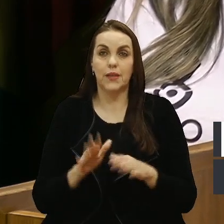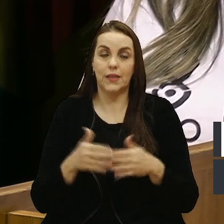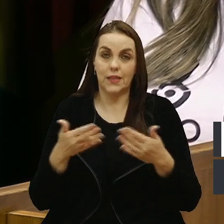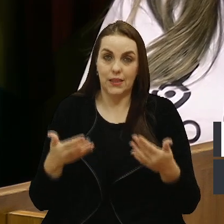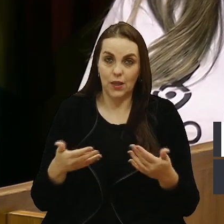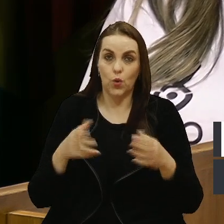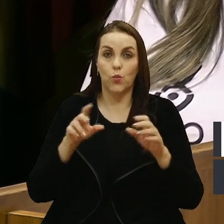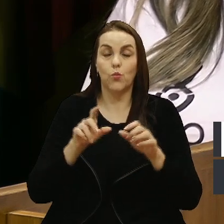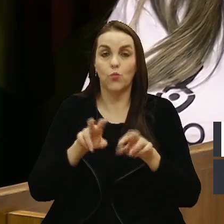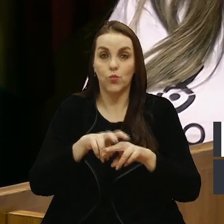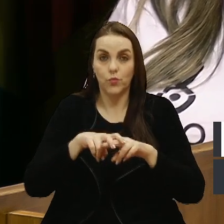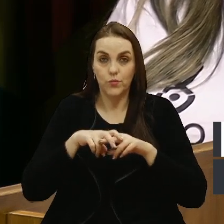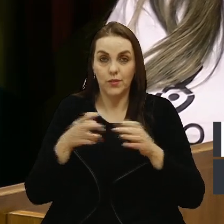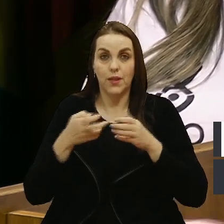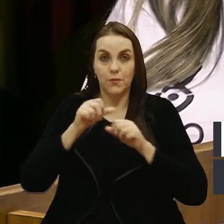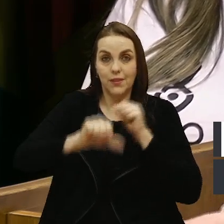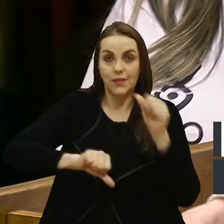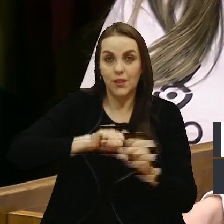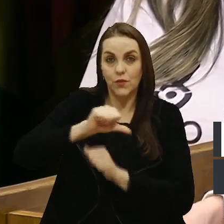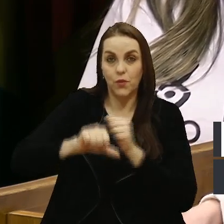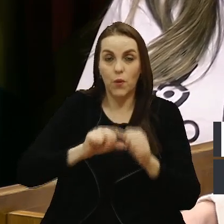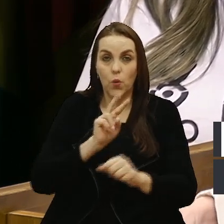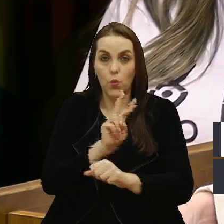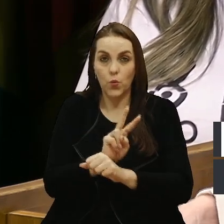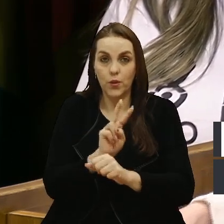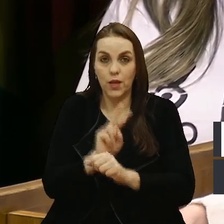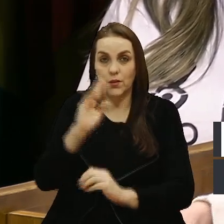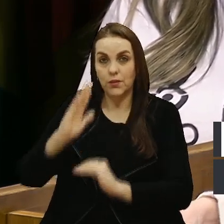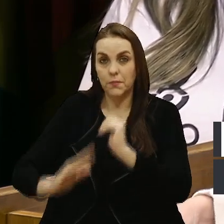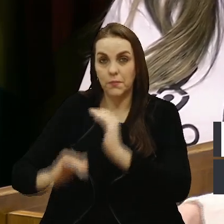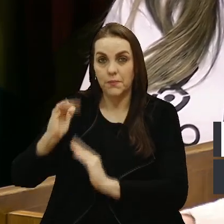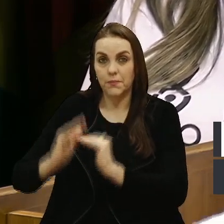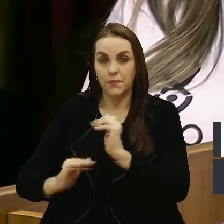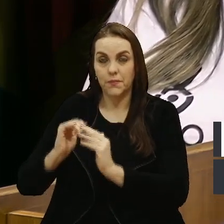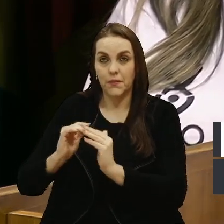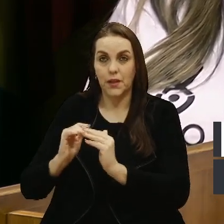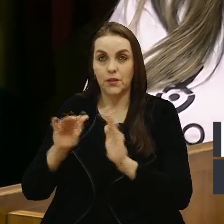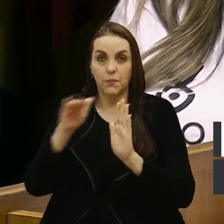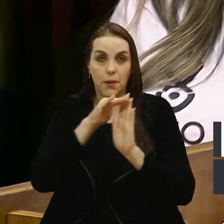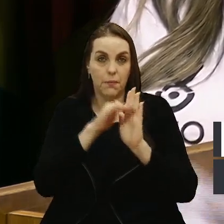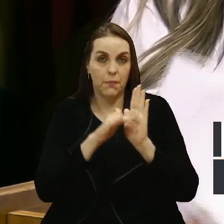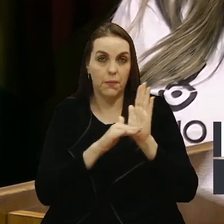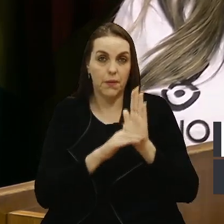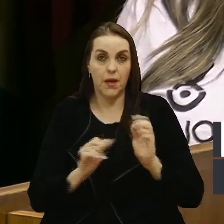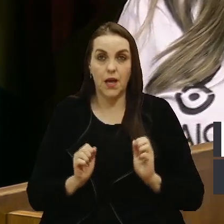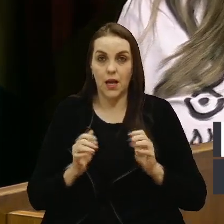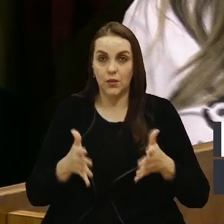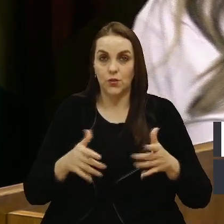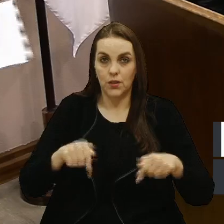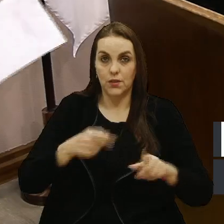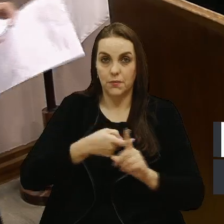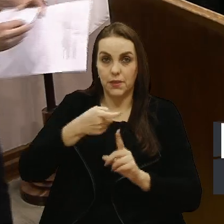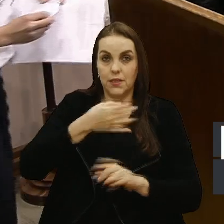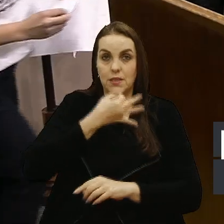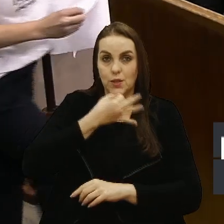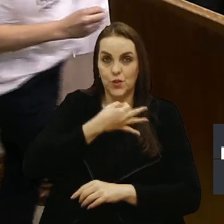sobre transformar esse cuidado em prática que a gente construiu as ações desse mês em Caxias.